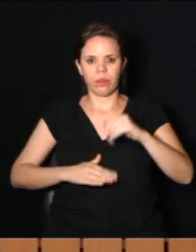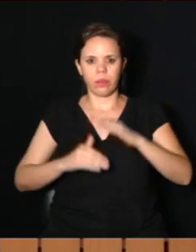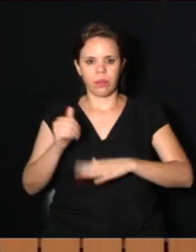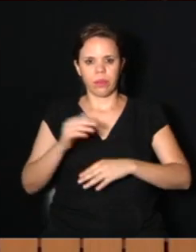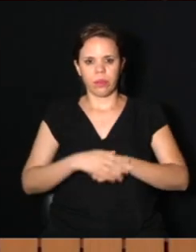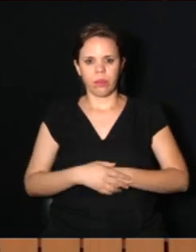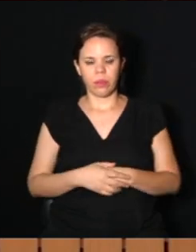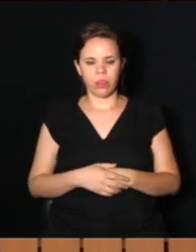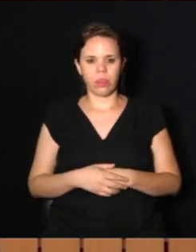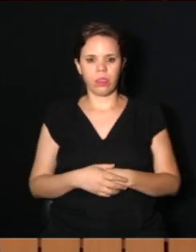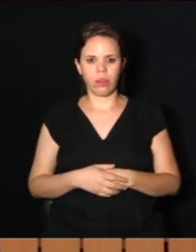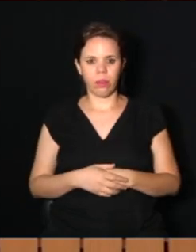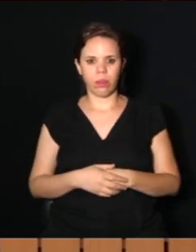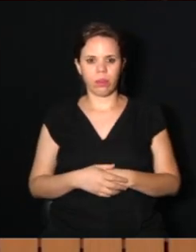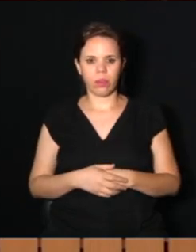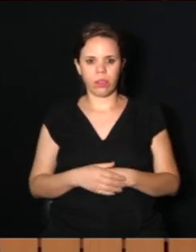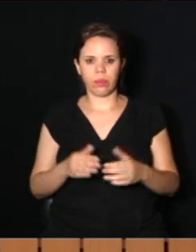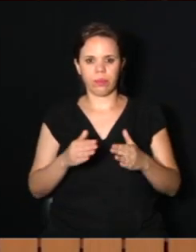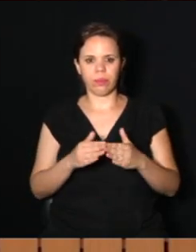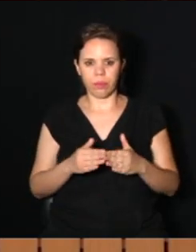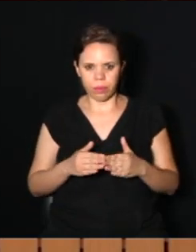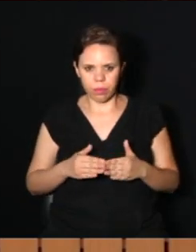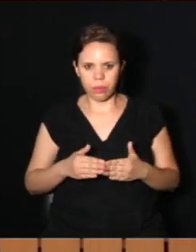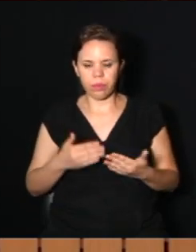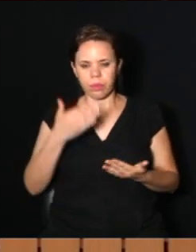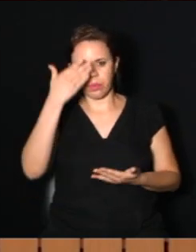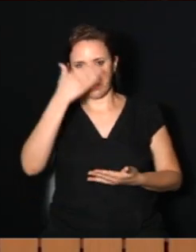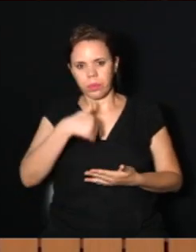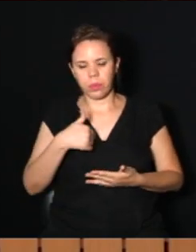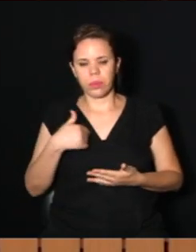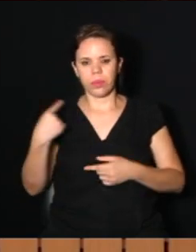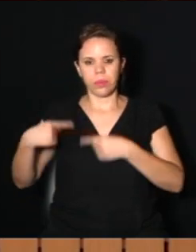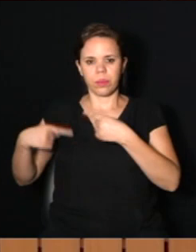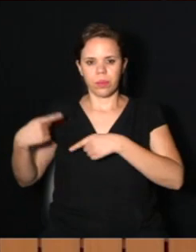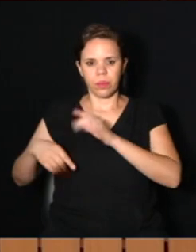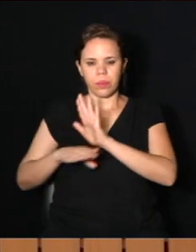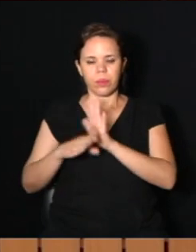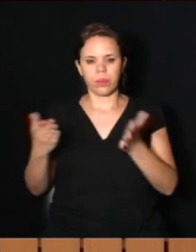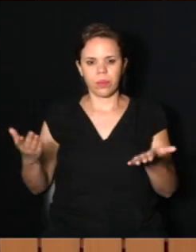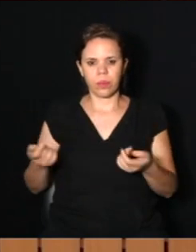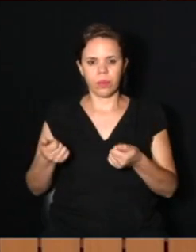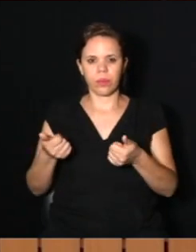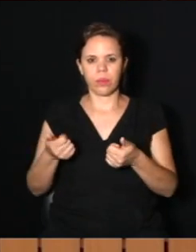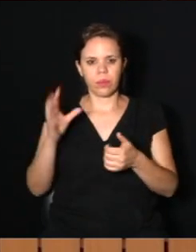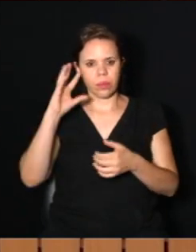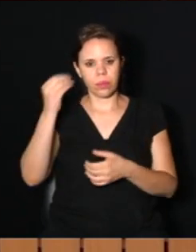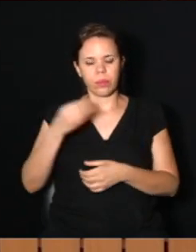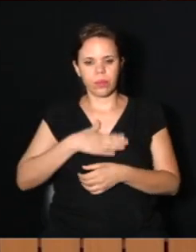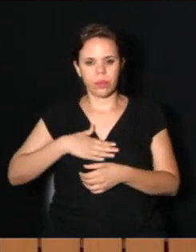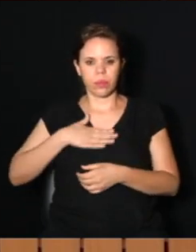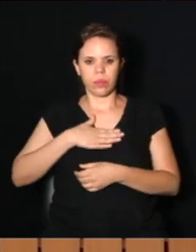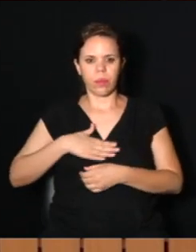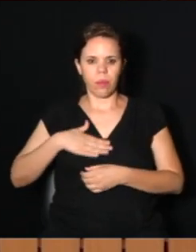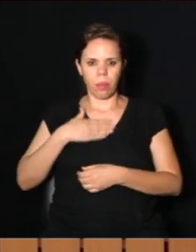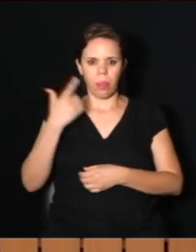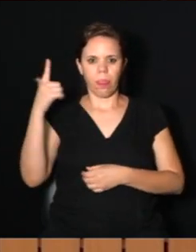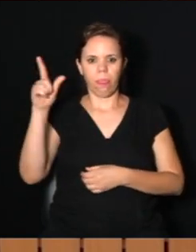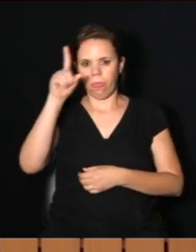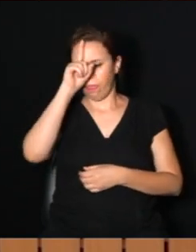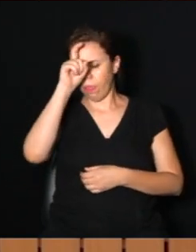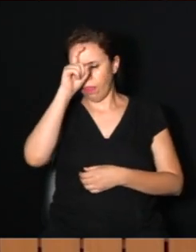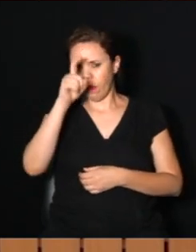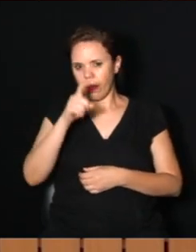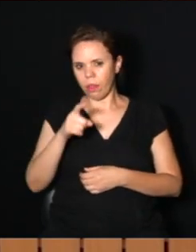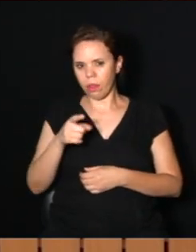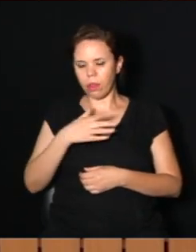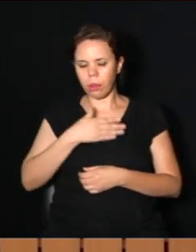que buscaram protocolos, né, para nos subsidiar nas discussões, de condições que eles entendem satisfatórias, de outros hospitais que